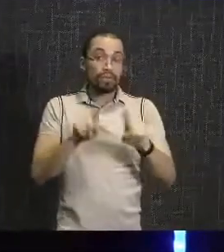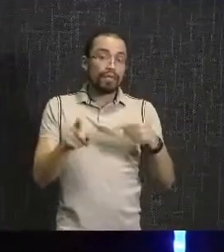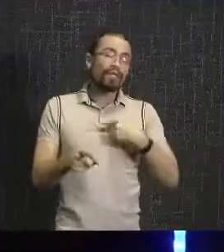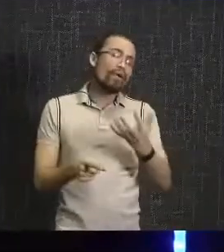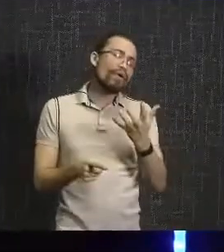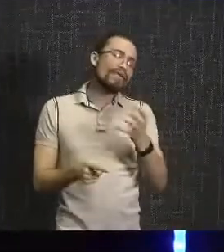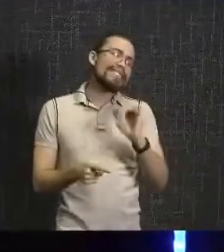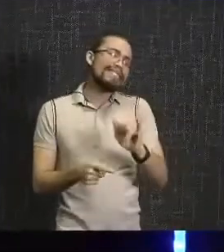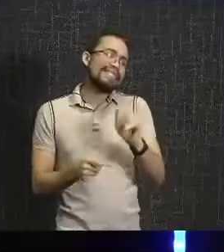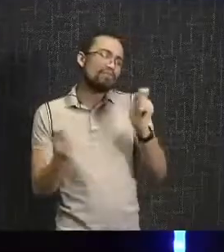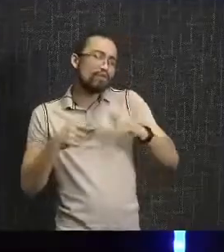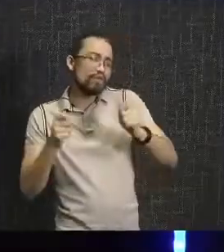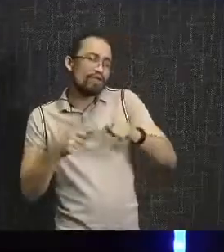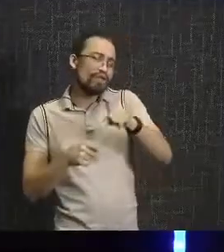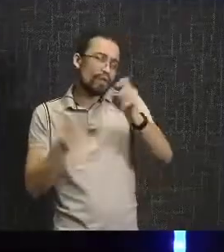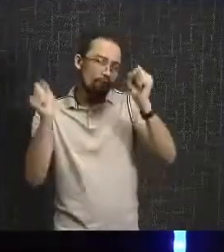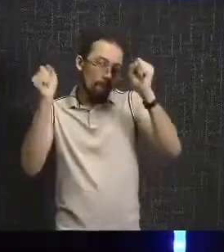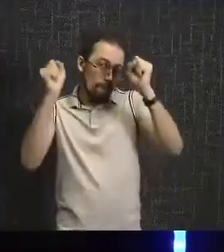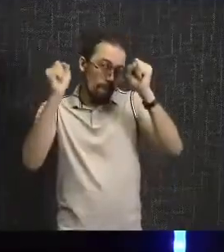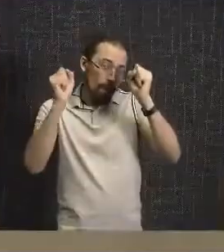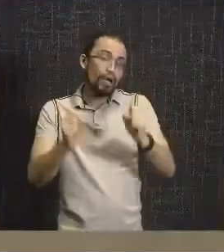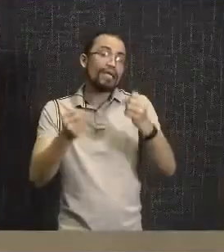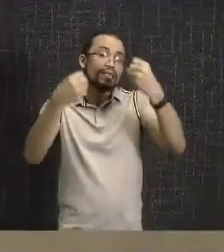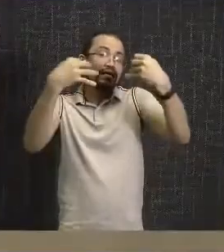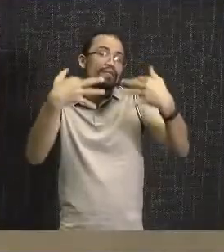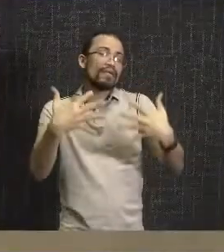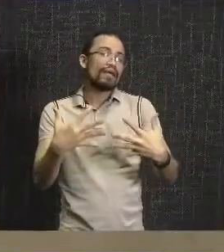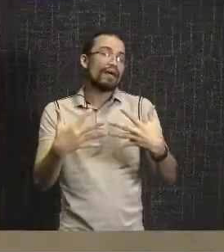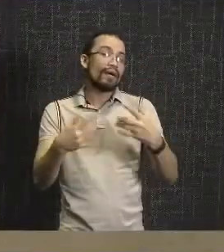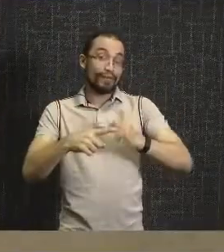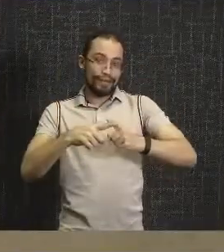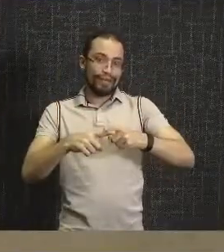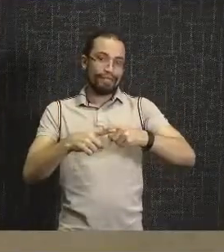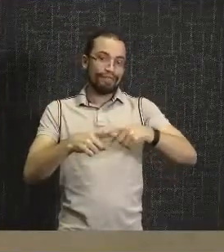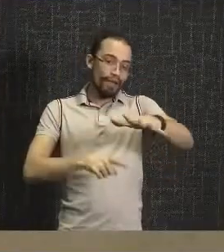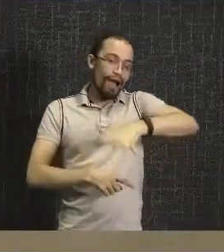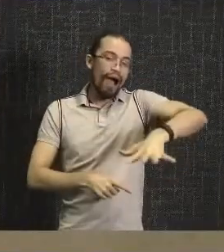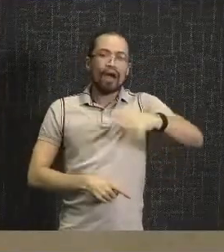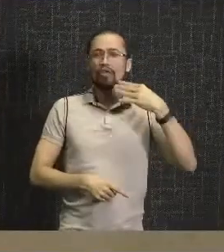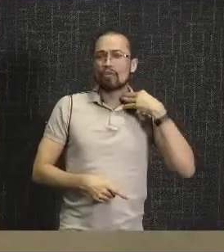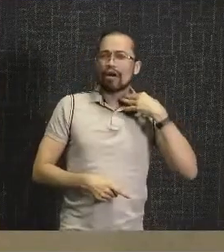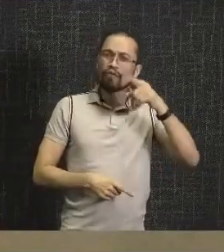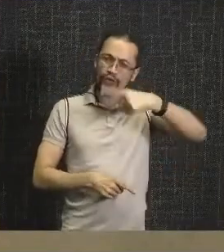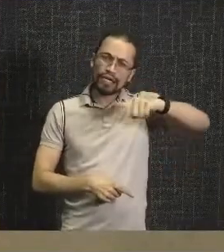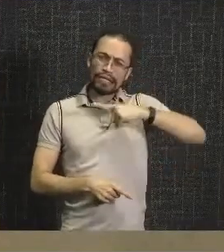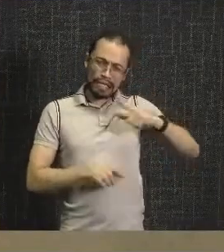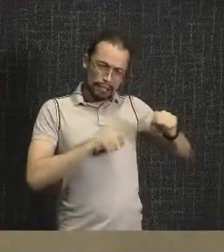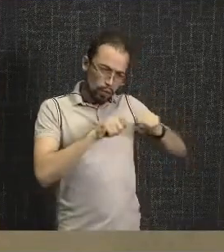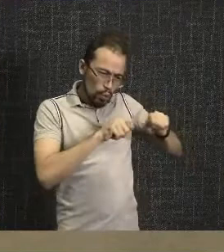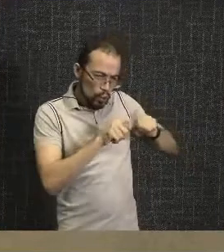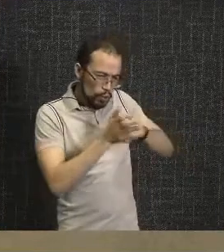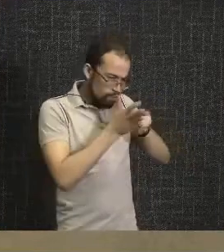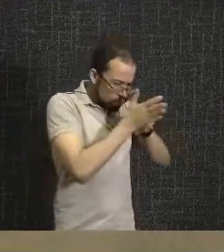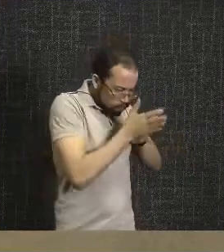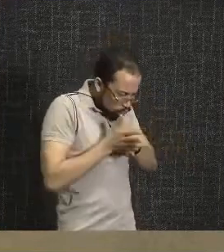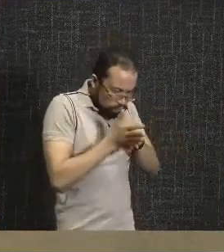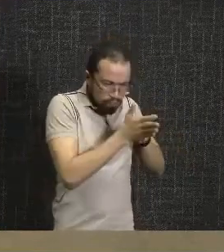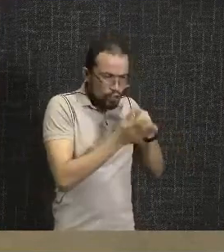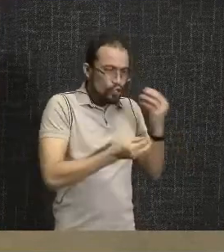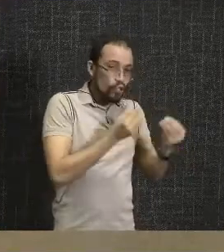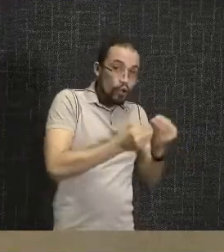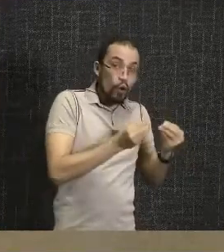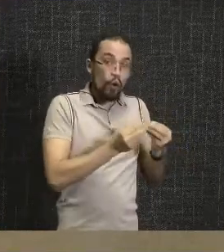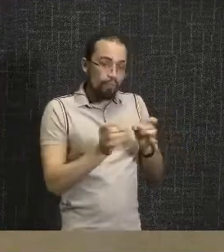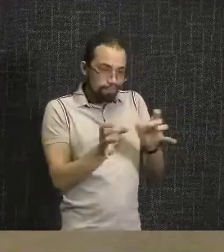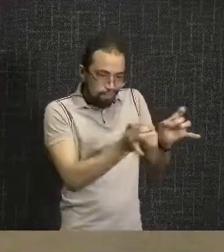você explane um pouco isso, considerando que no banco vocês monitoram muito os mercados, né, o varejo, as cadeias produtivas, e